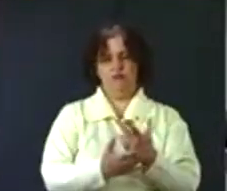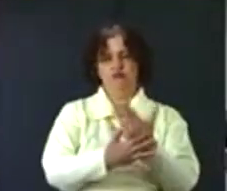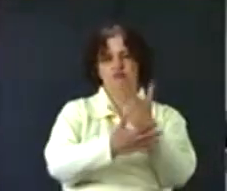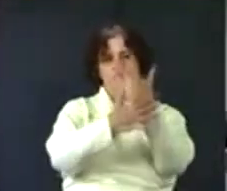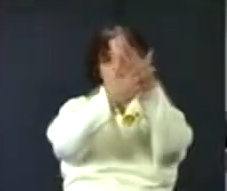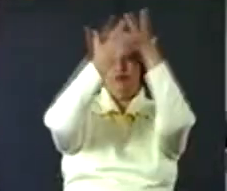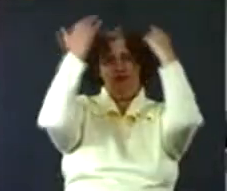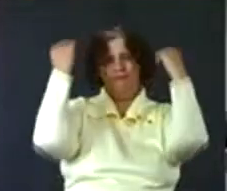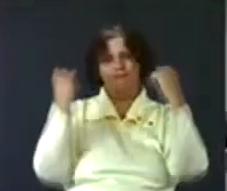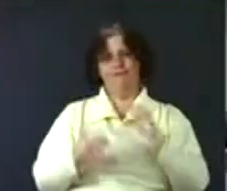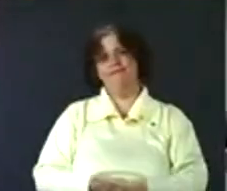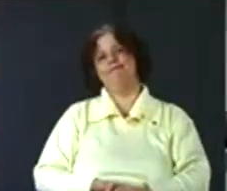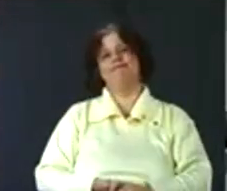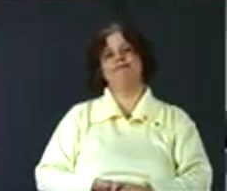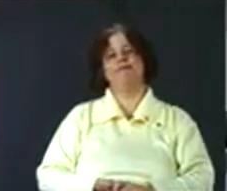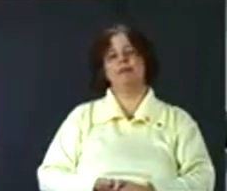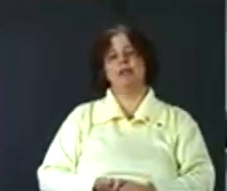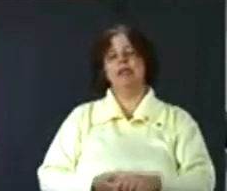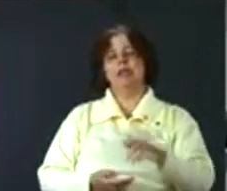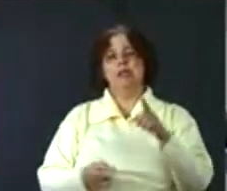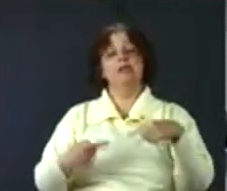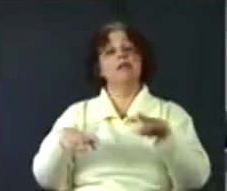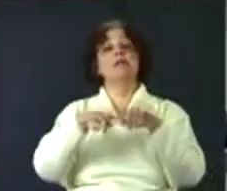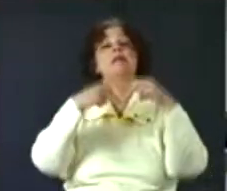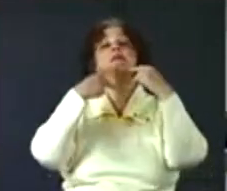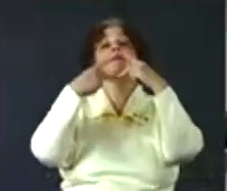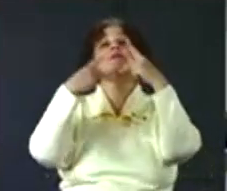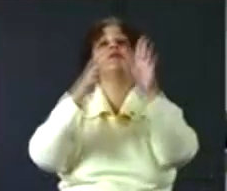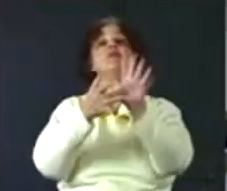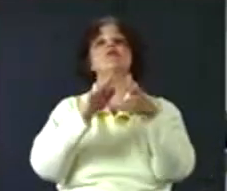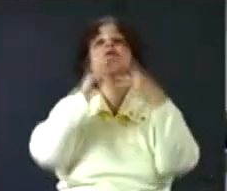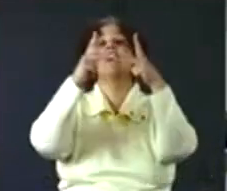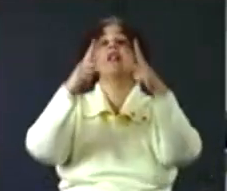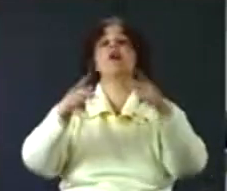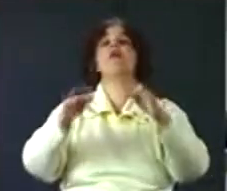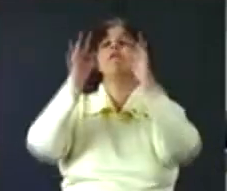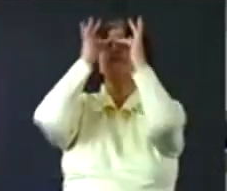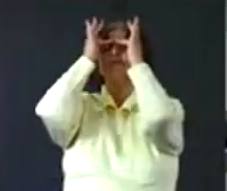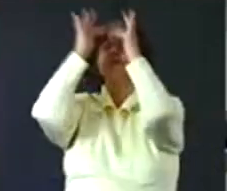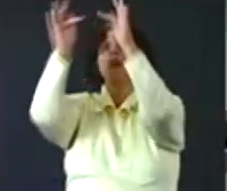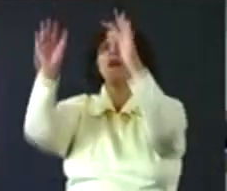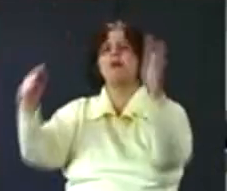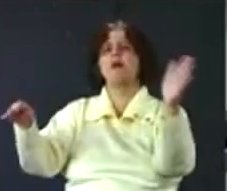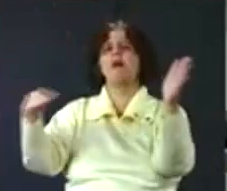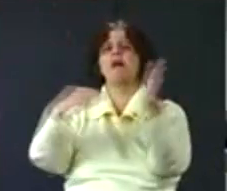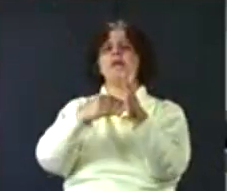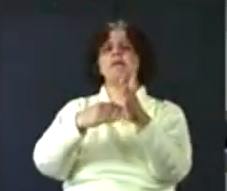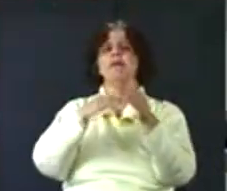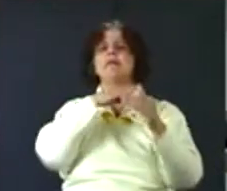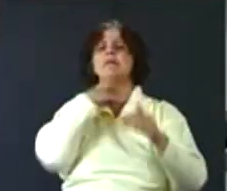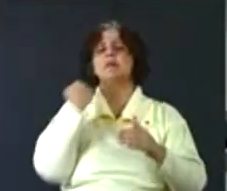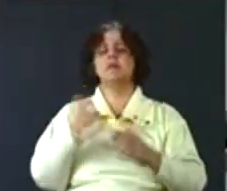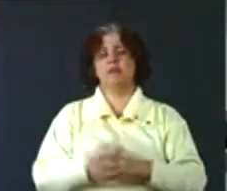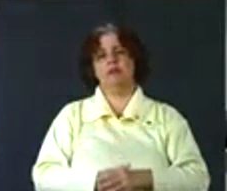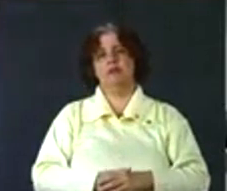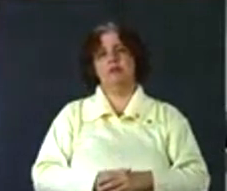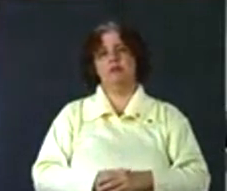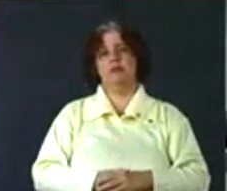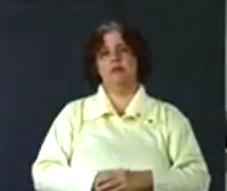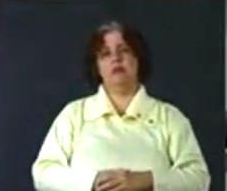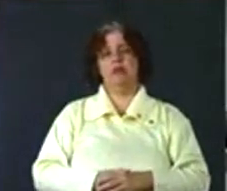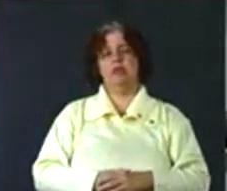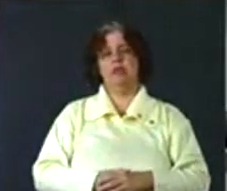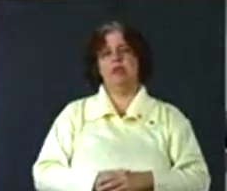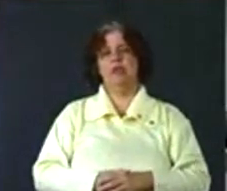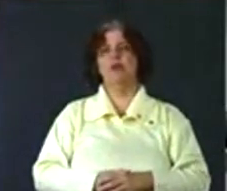morte. E isso não passa desapercebido, porque o Senhor Jesus conhece cada detalhe da sua igreja. O Senhor tem os seus pastores nas suas mãos direitas.